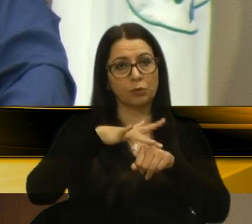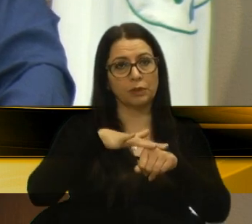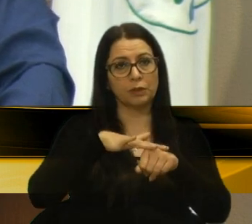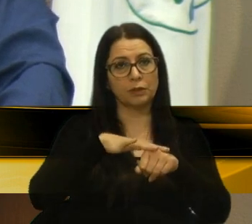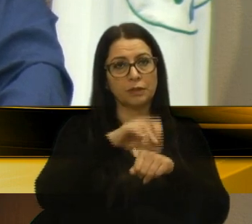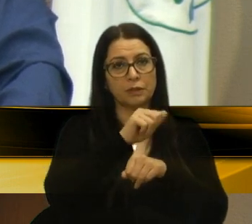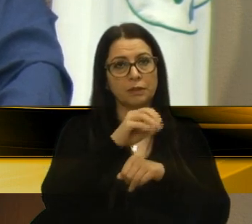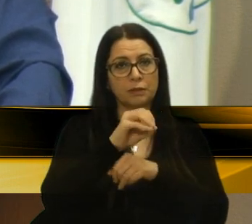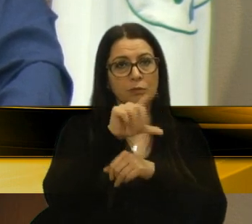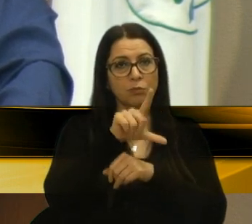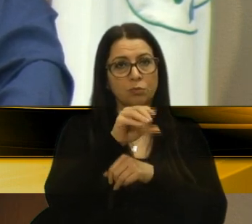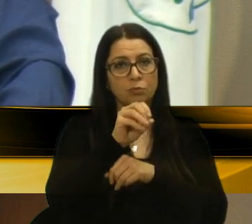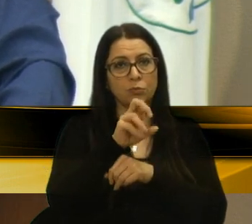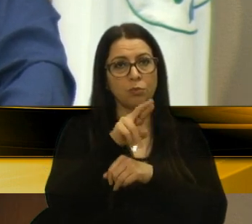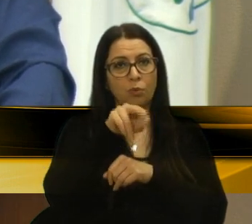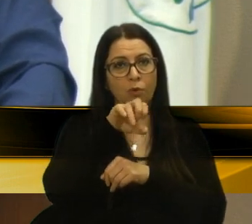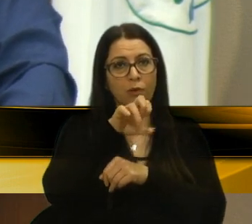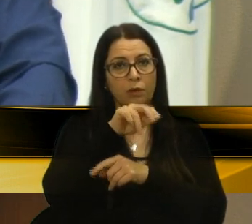São Lourenço do Sul.